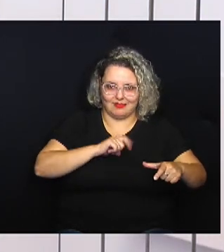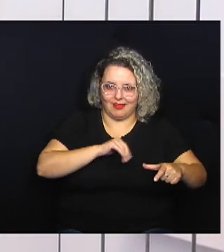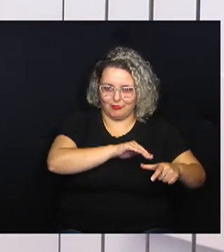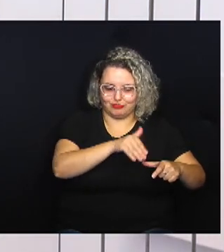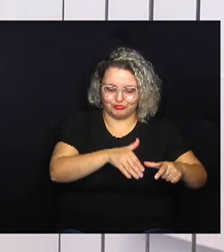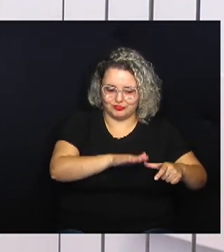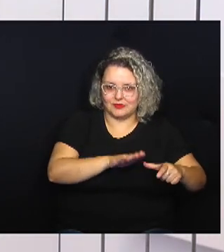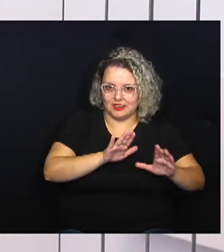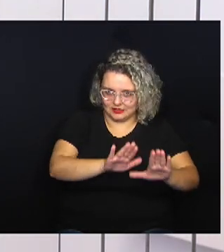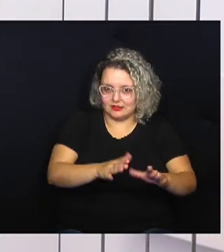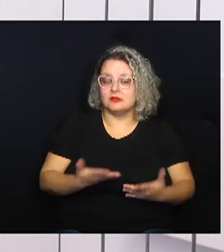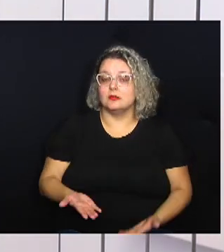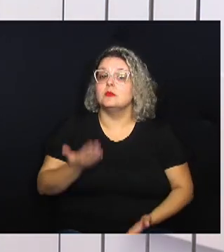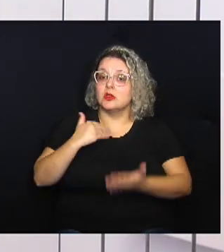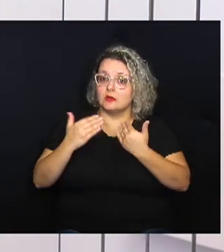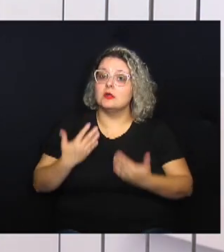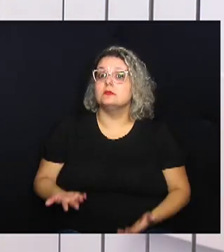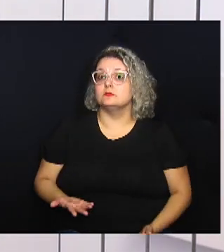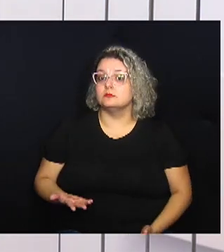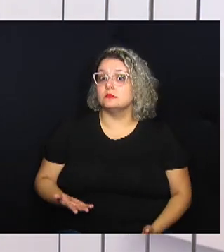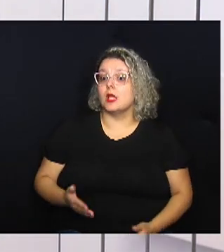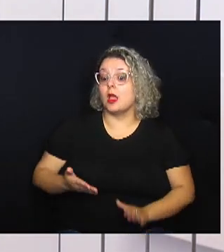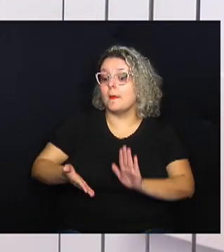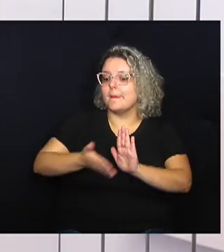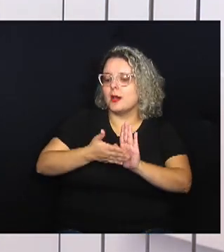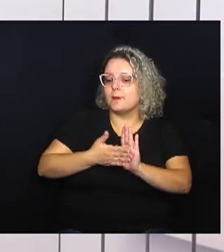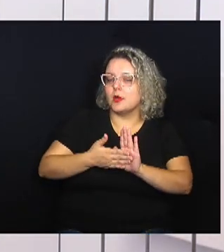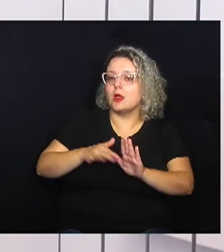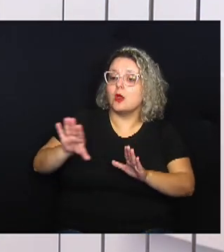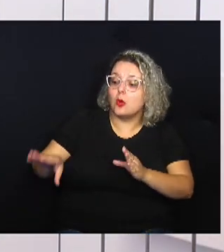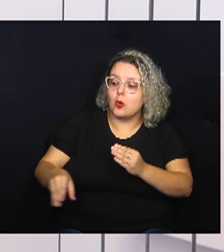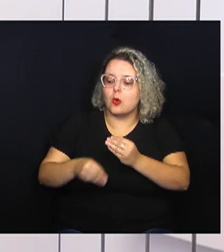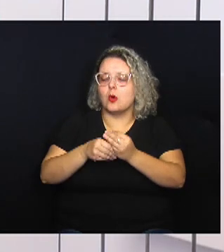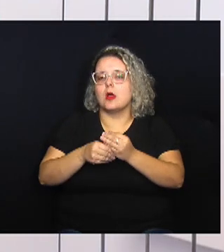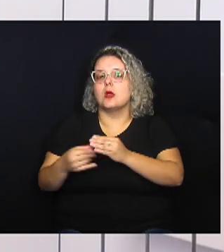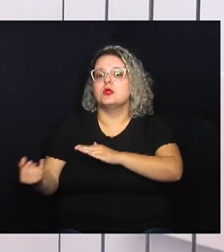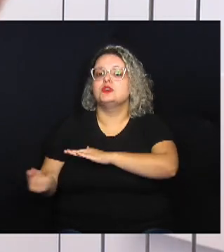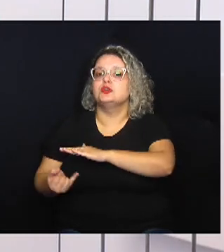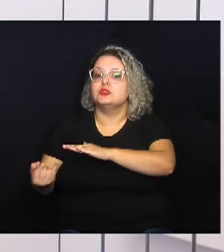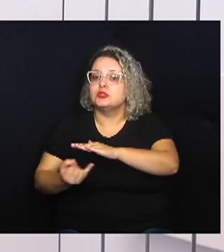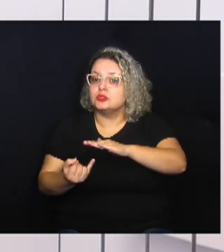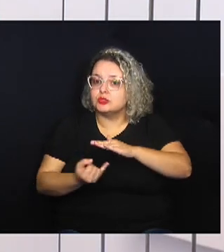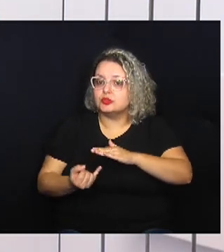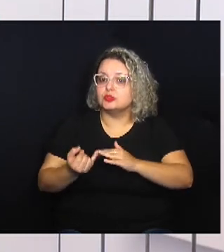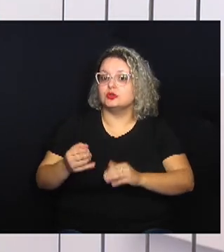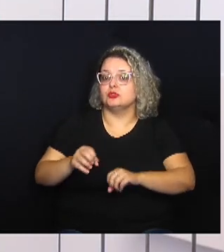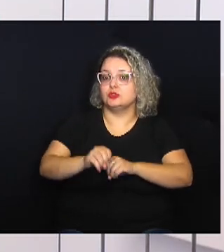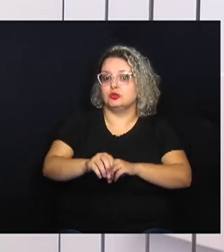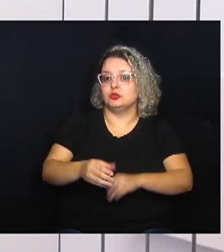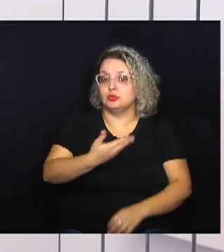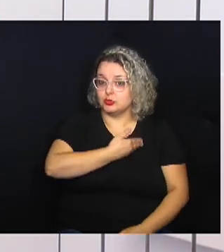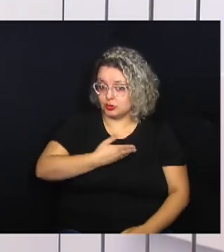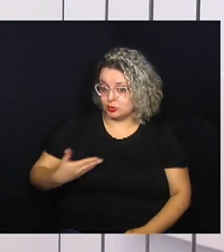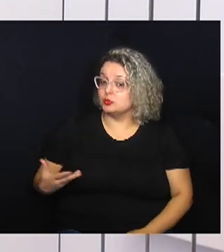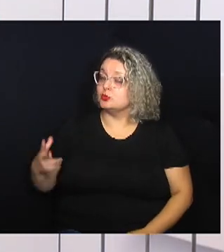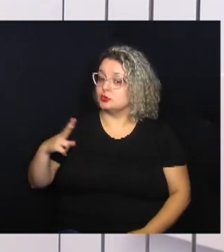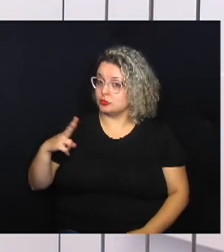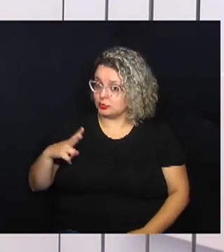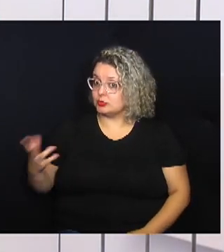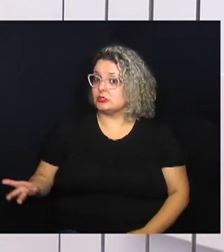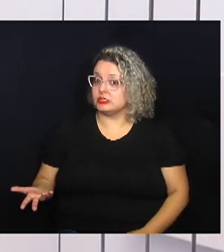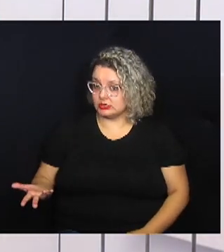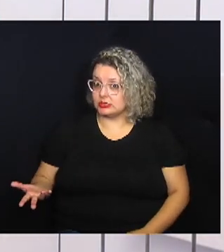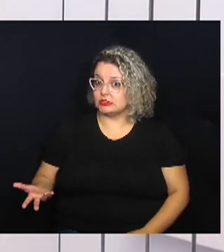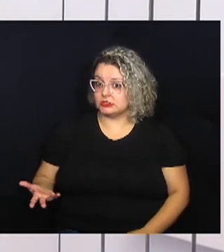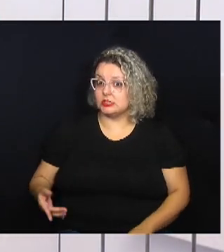alteração proposta pelo parlamentar é o acréscimo de instituições de ensino públicas e privadas a